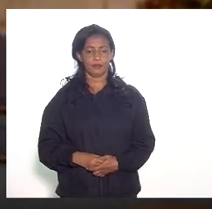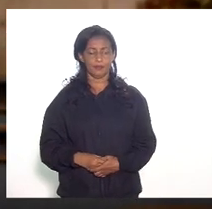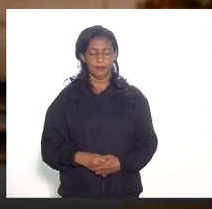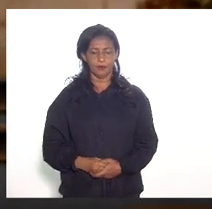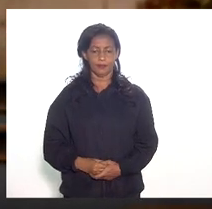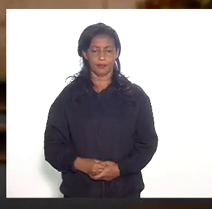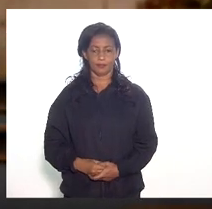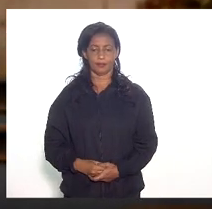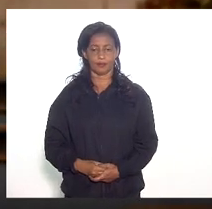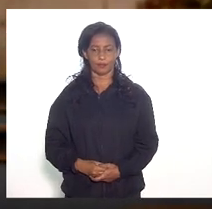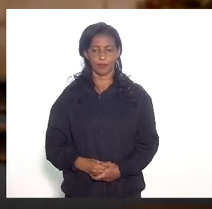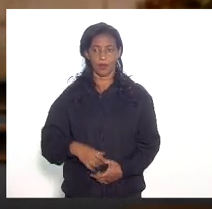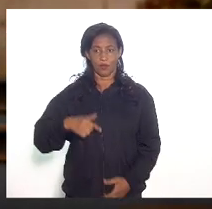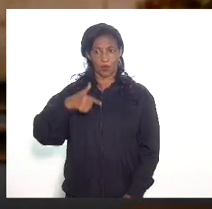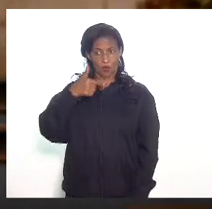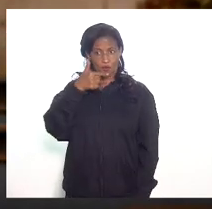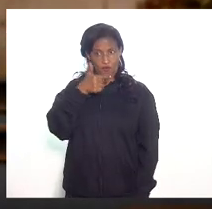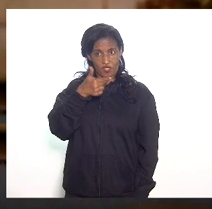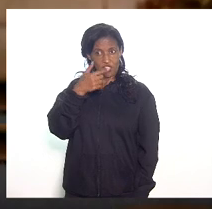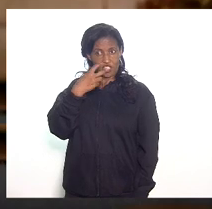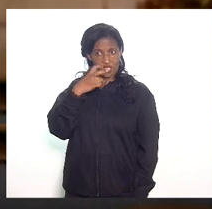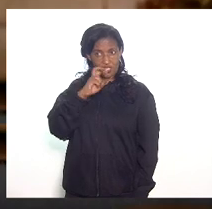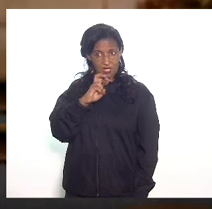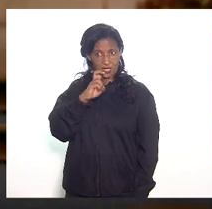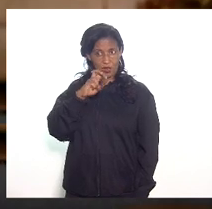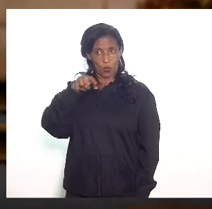foram 25 nãos